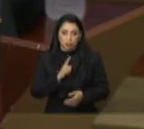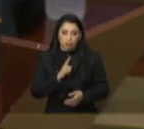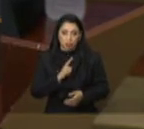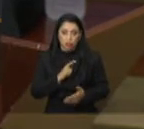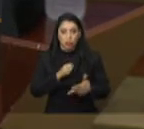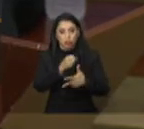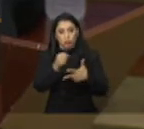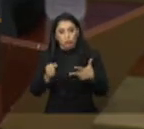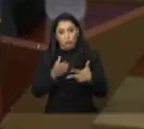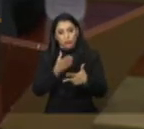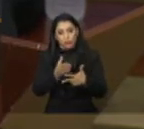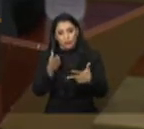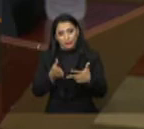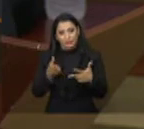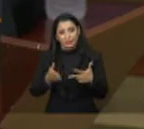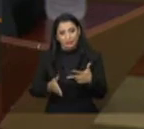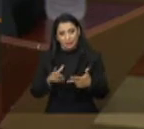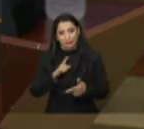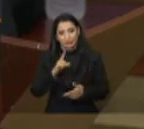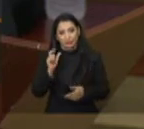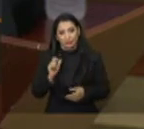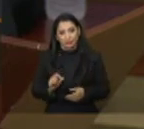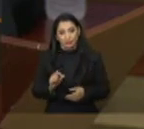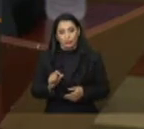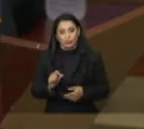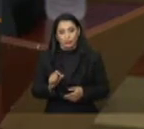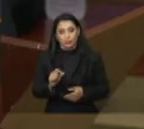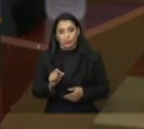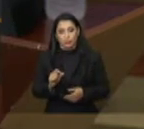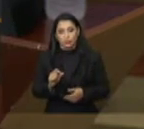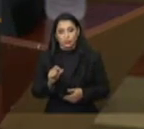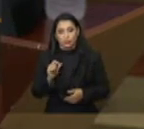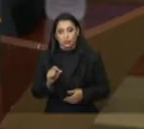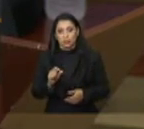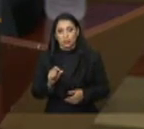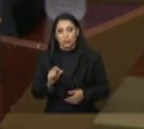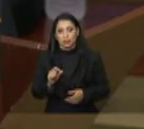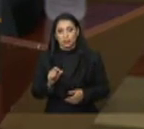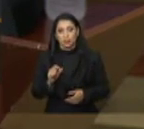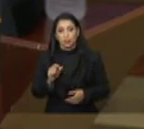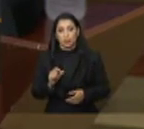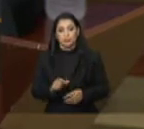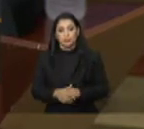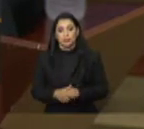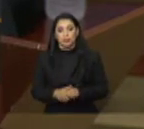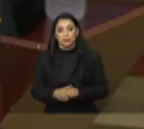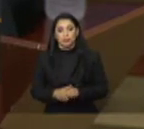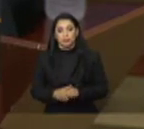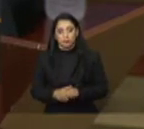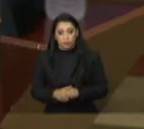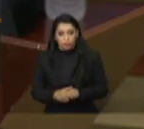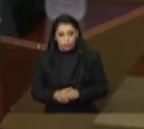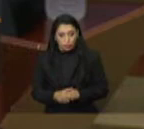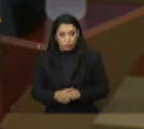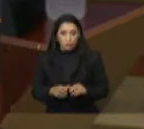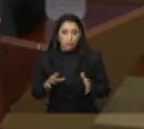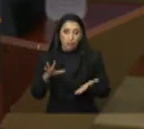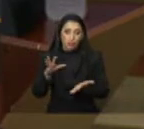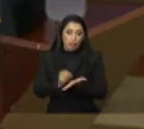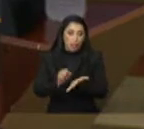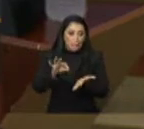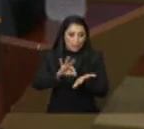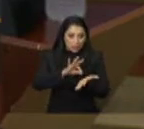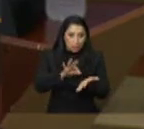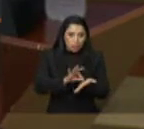da separação de poderes e da reserva do possível na determinação do Poder Judiciário administrador público que implemente a matrícula de